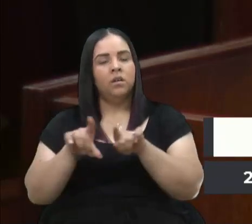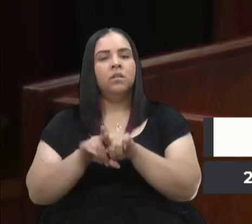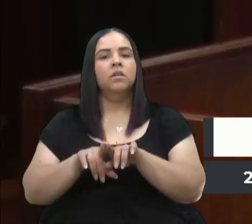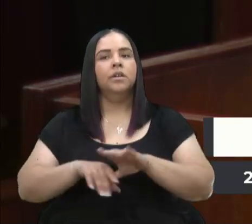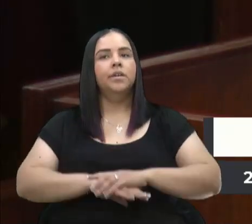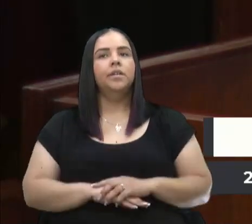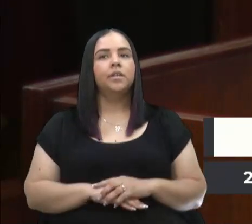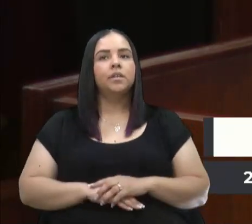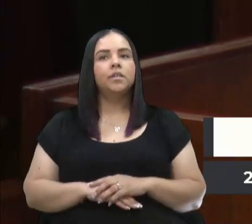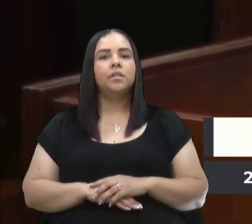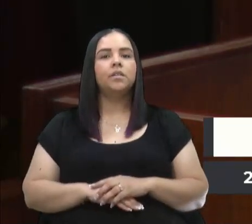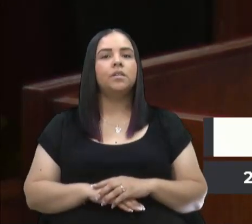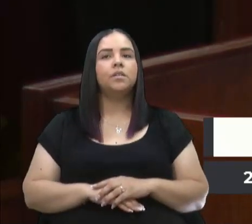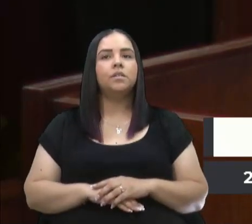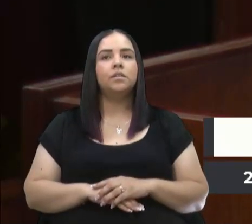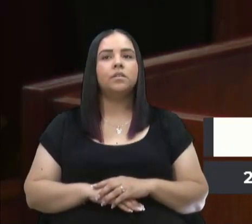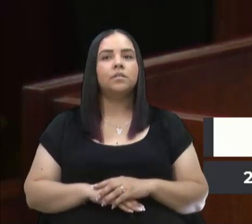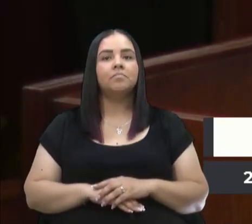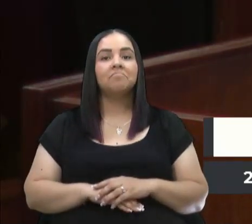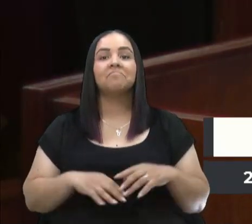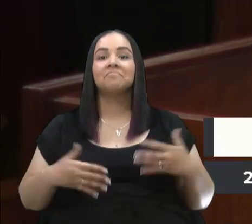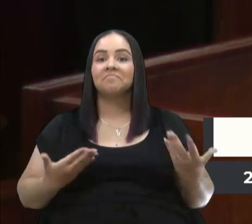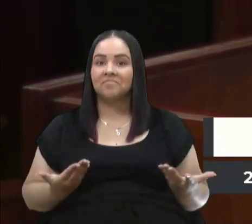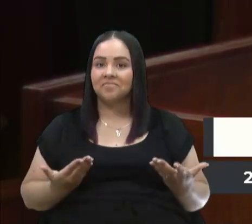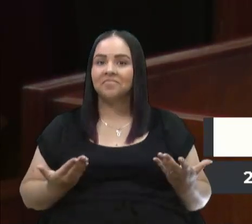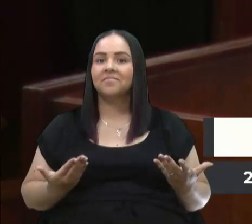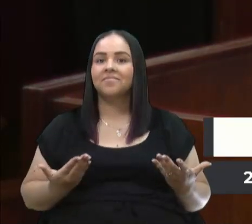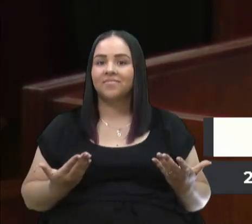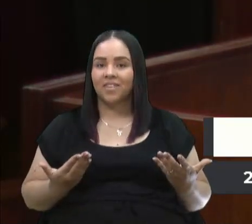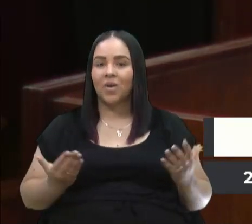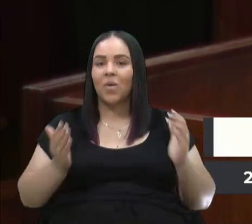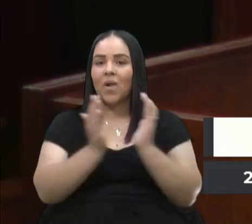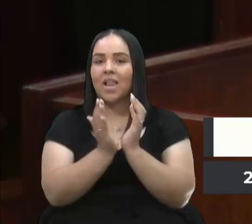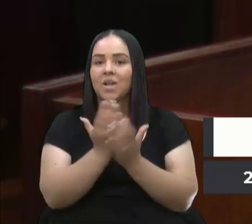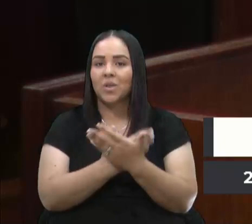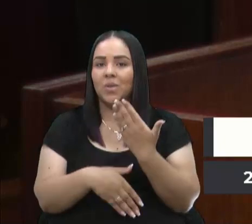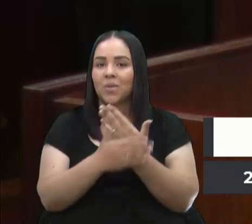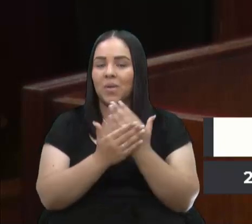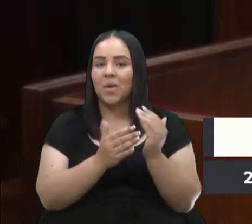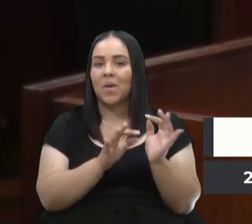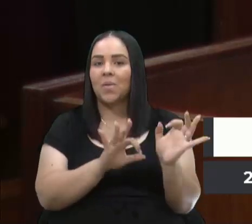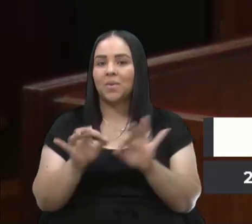encontro. Vamos lá, né, colegas, e quem nos acompanha aí.